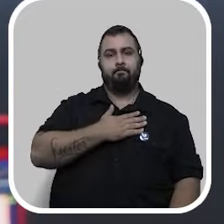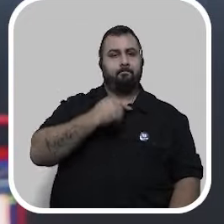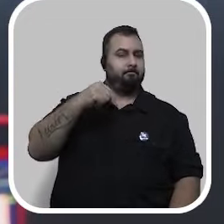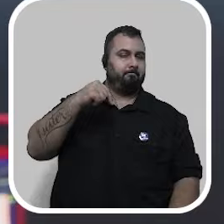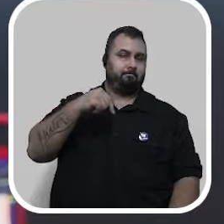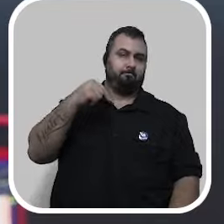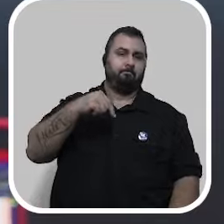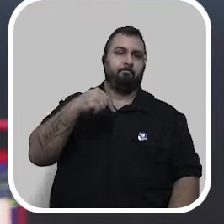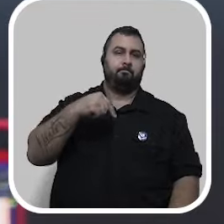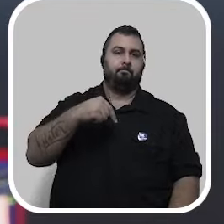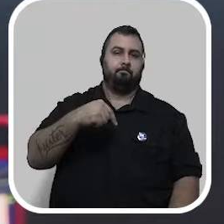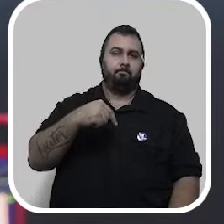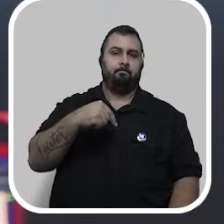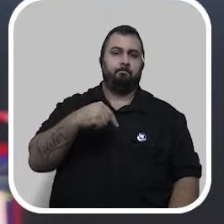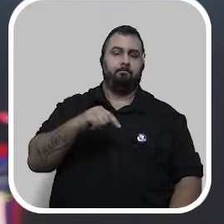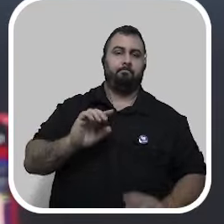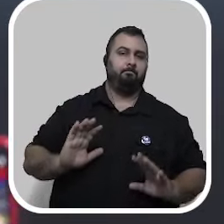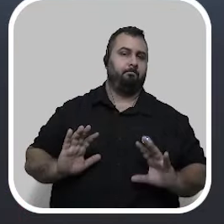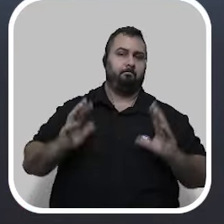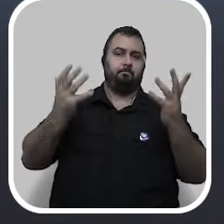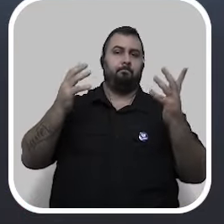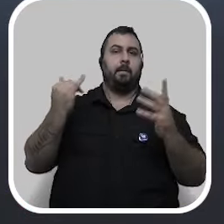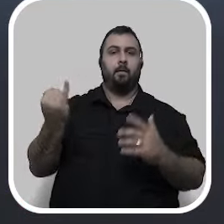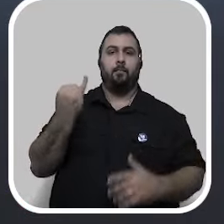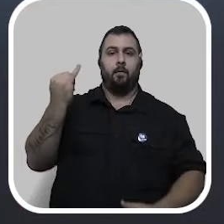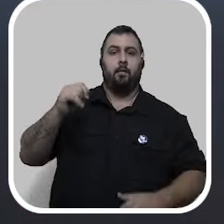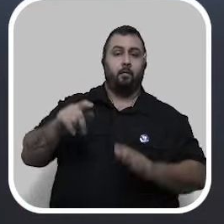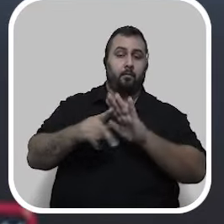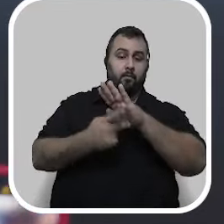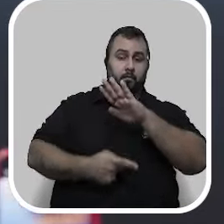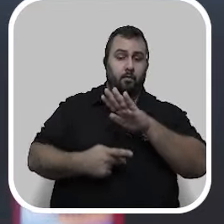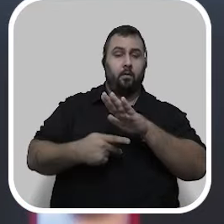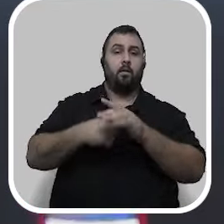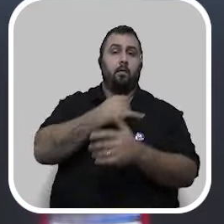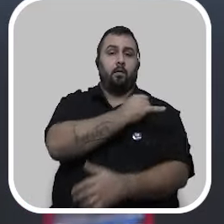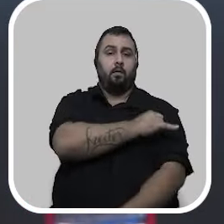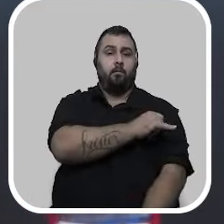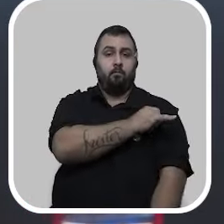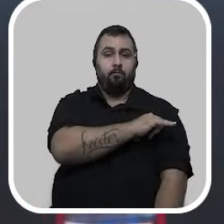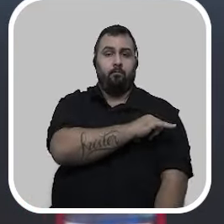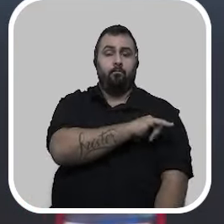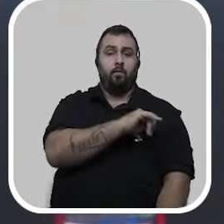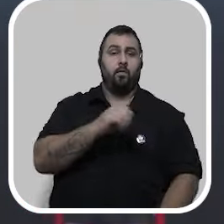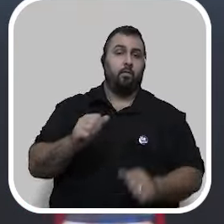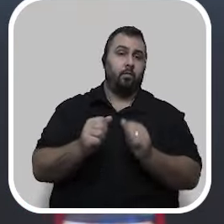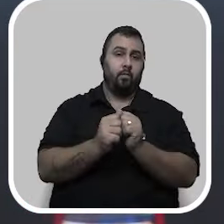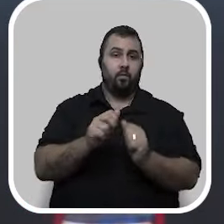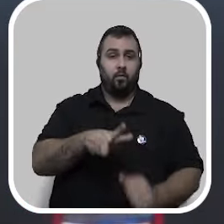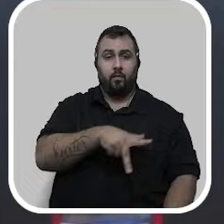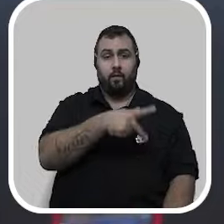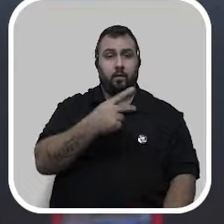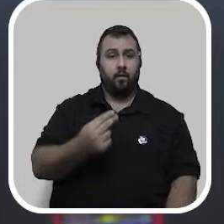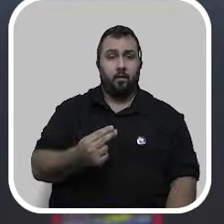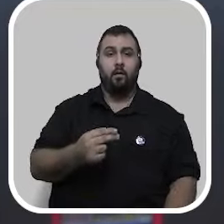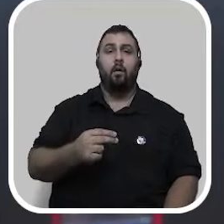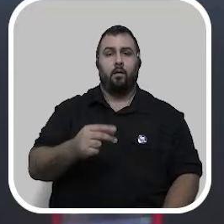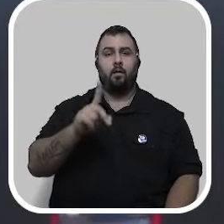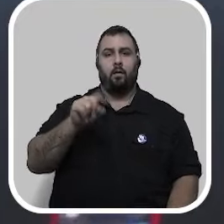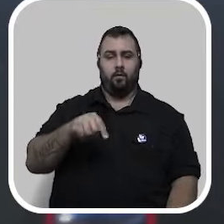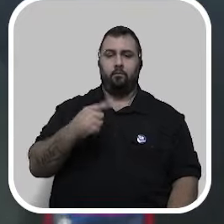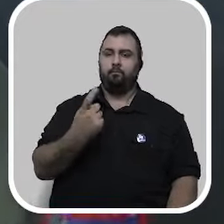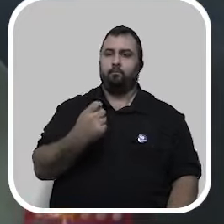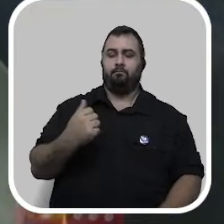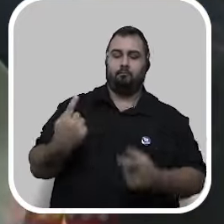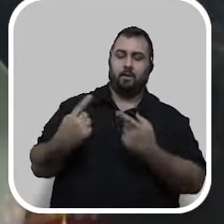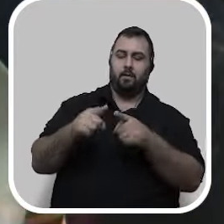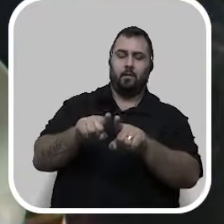aqui né nesse evento tão importante pra cidade do Rio de Janeiro com o Senac que é um parceiro também da Viradouro e que